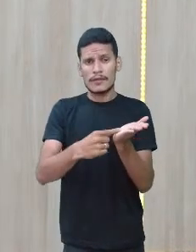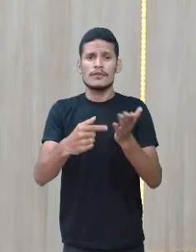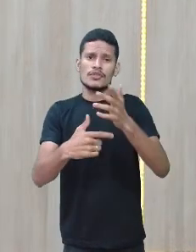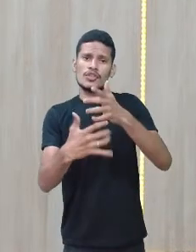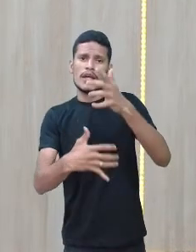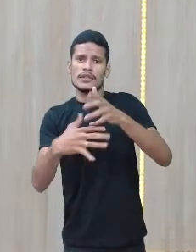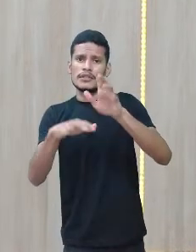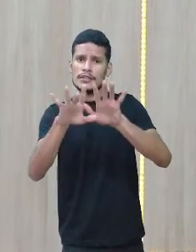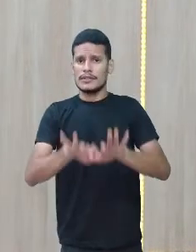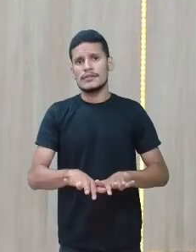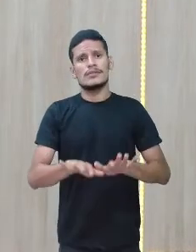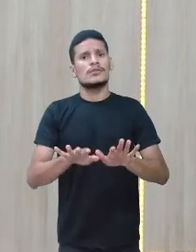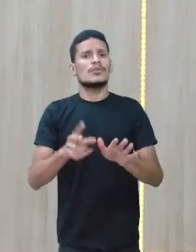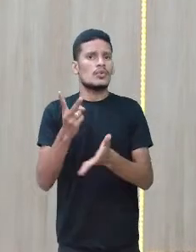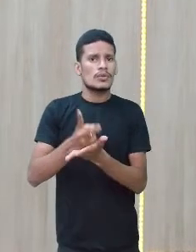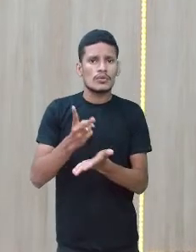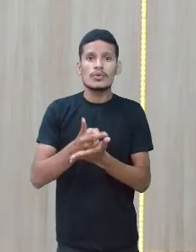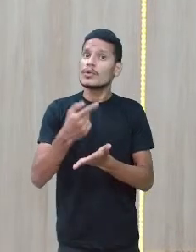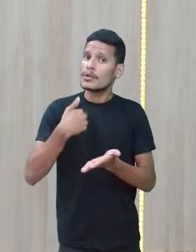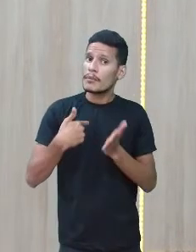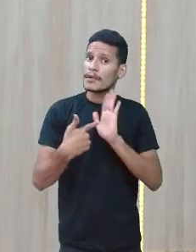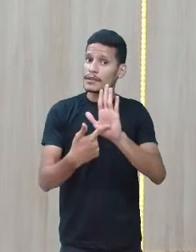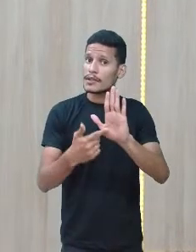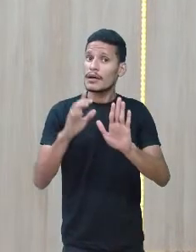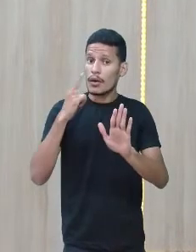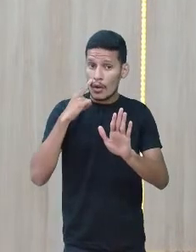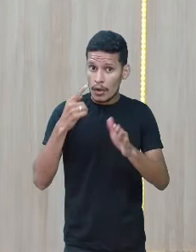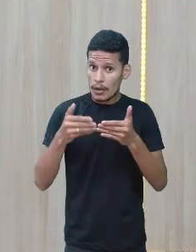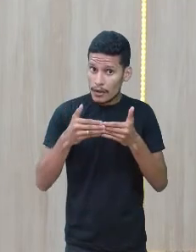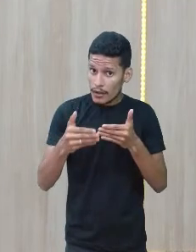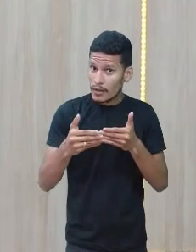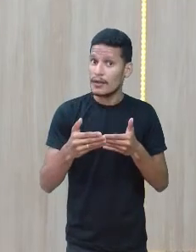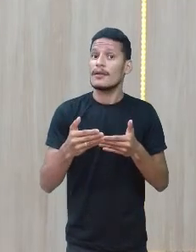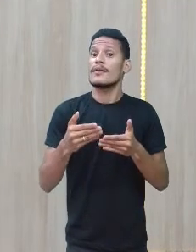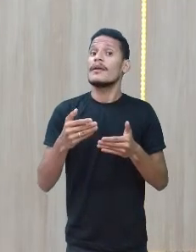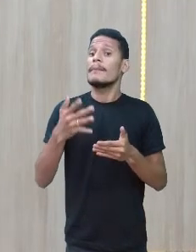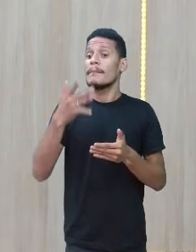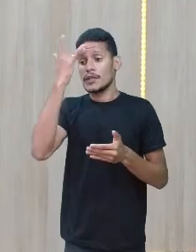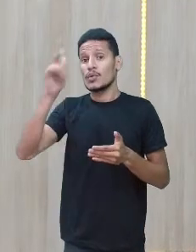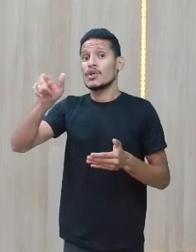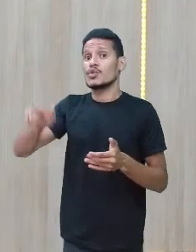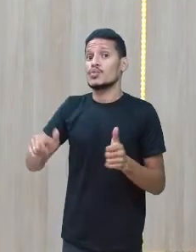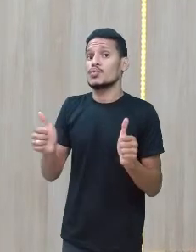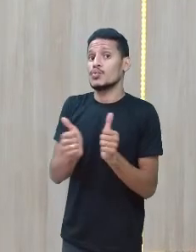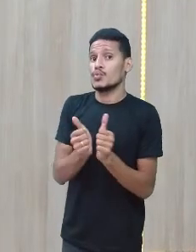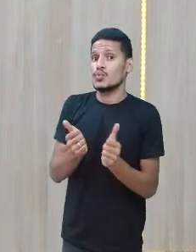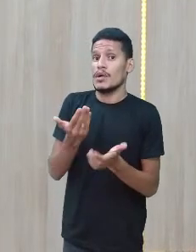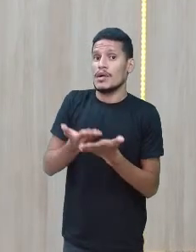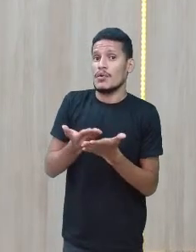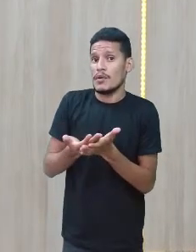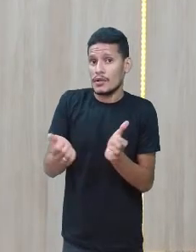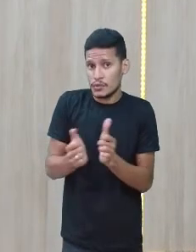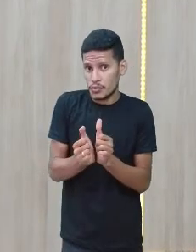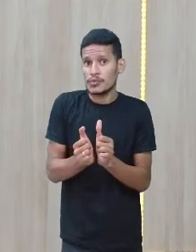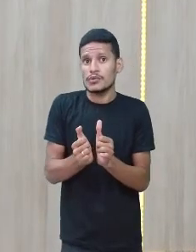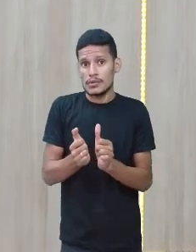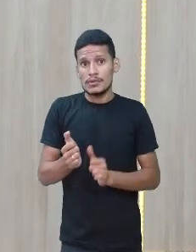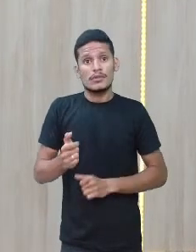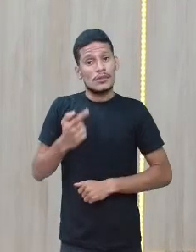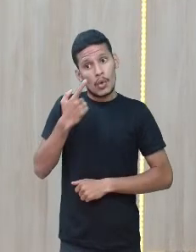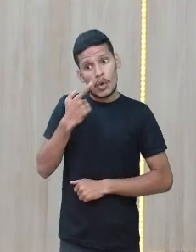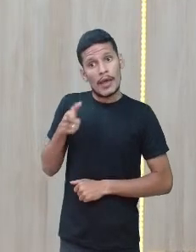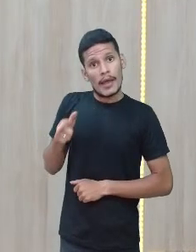está lá funcionando para vocês. Eu vou apresentar já quem é que hoje está aqui comigo, comandando essa aula, que está ali, vai